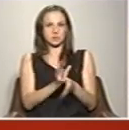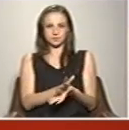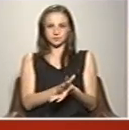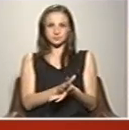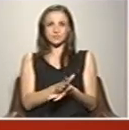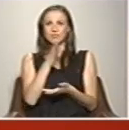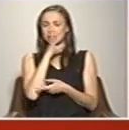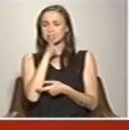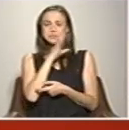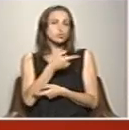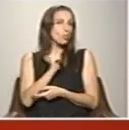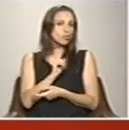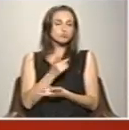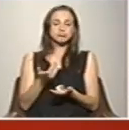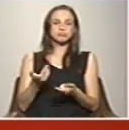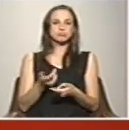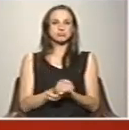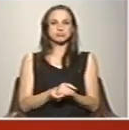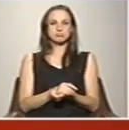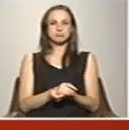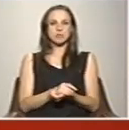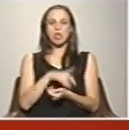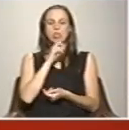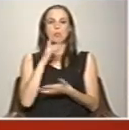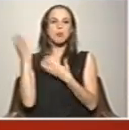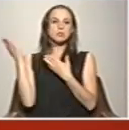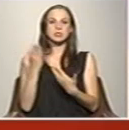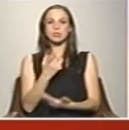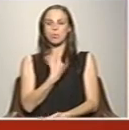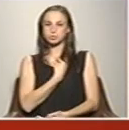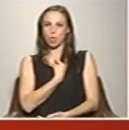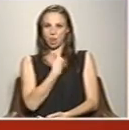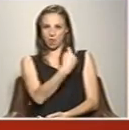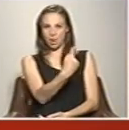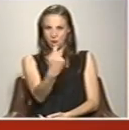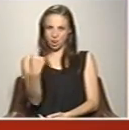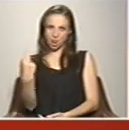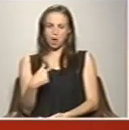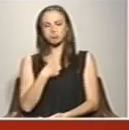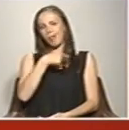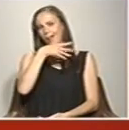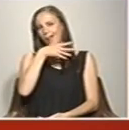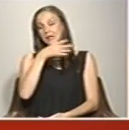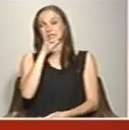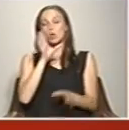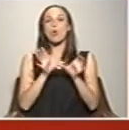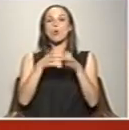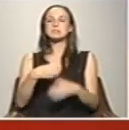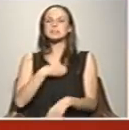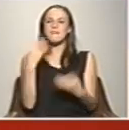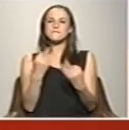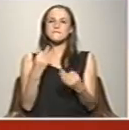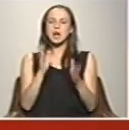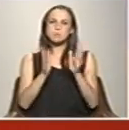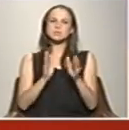os mentores podem fazer uma espécie de apresentação pessoal de cada um deles por entre os grupos. Se os grupos sentirem necessidade de recorrer a essa